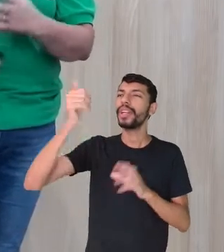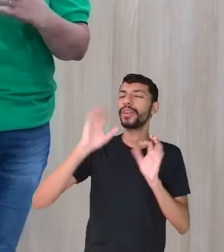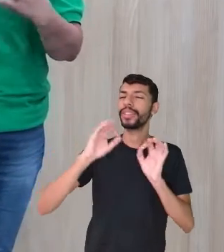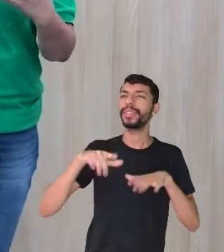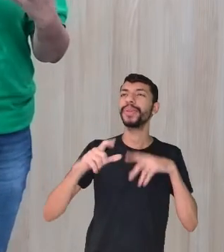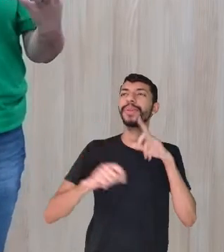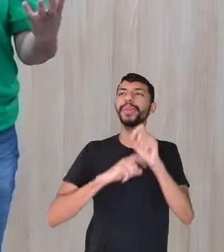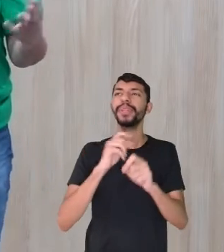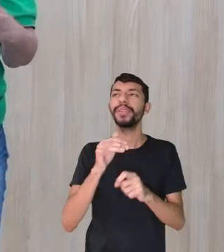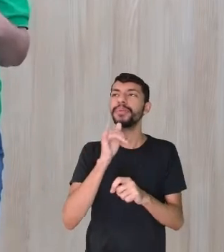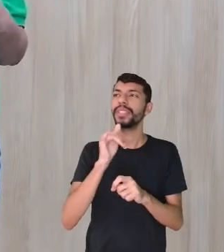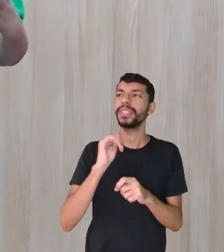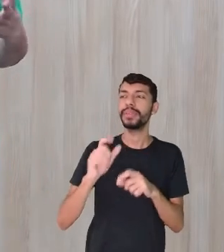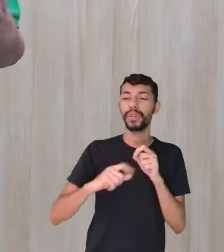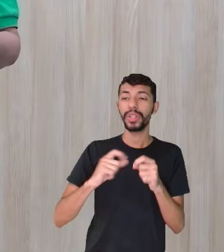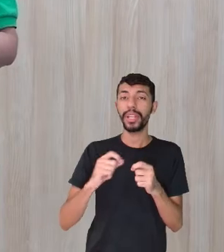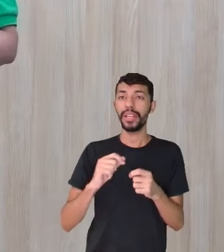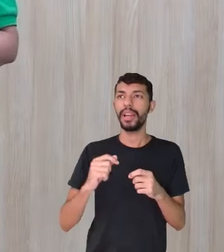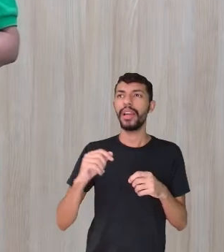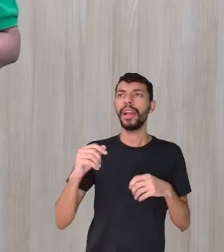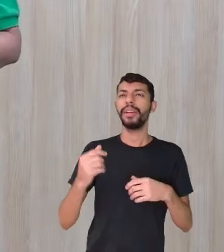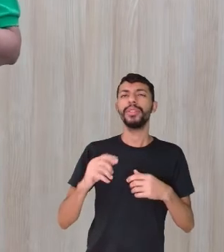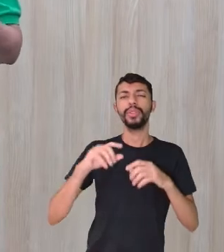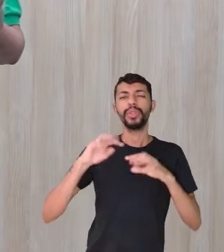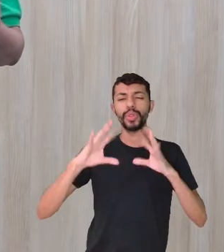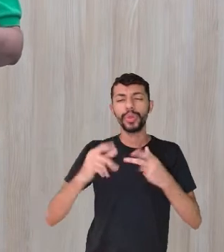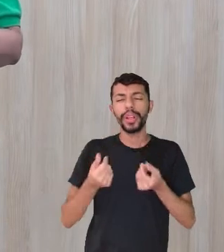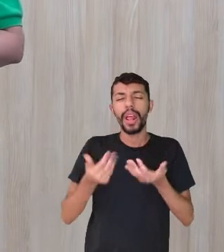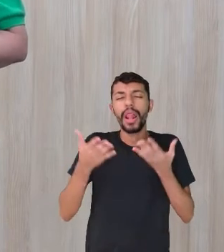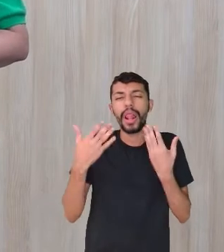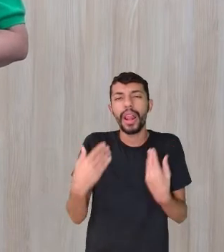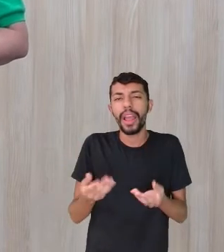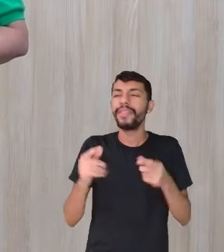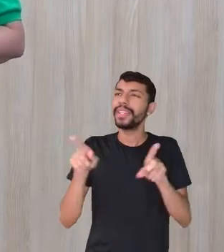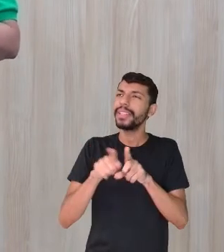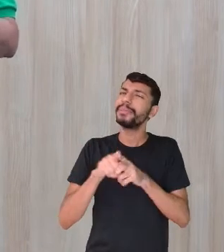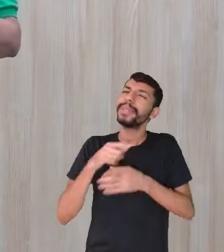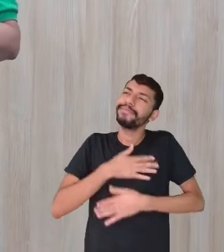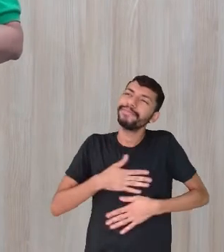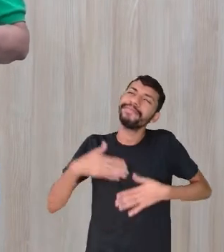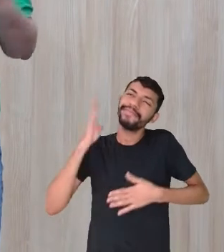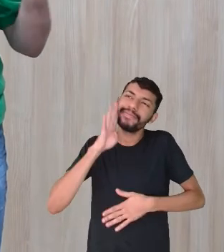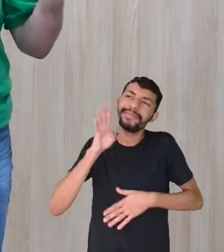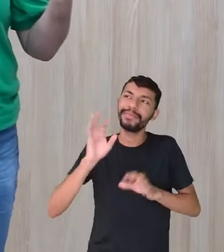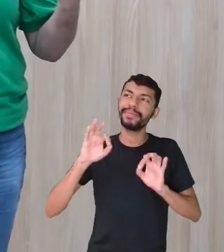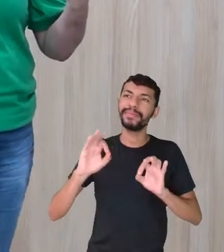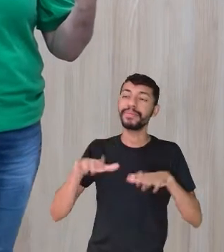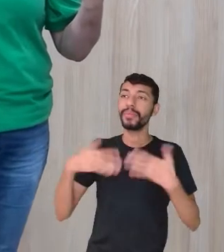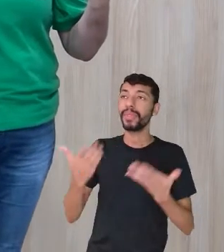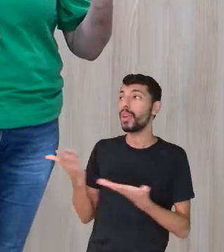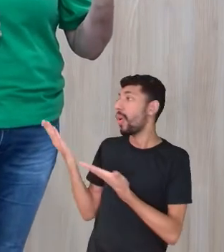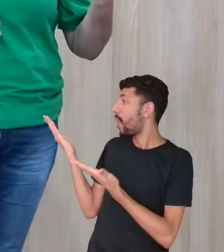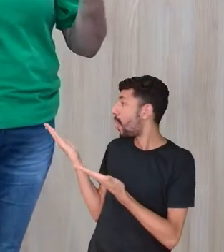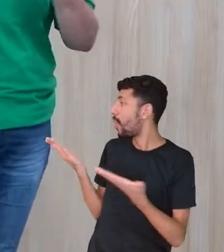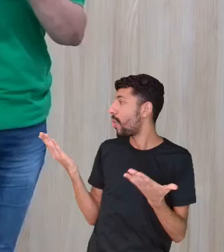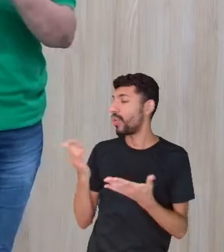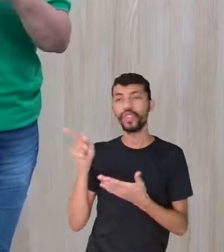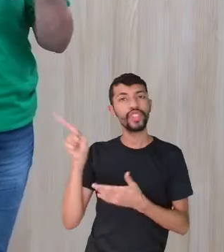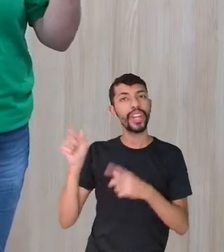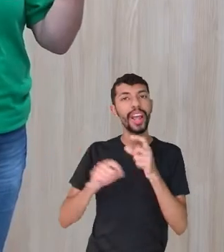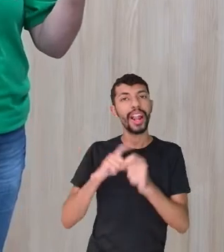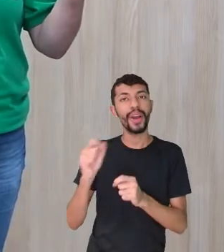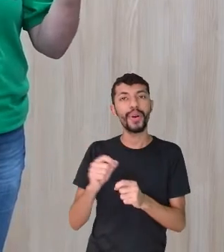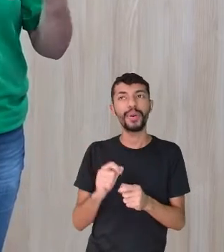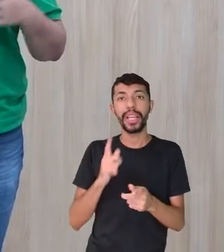Tira aquela tensão, a apreensão e se torna algo gostoso. Então é isso, gente. Hoje ela está sendo entrevistada, mas eu já